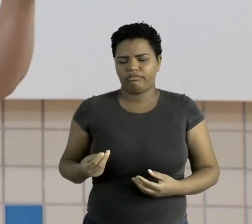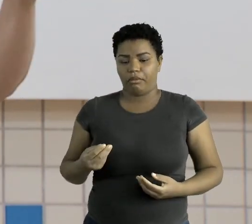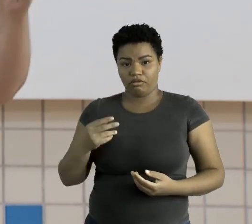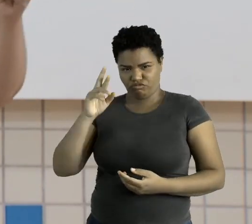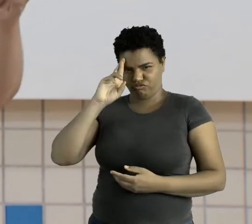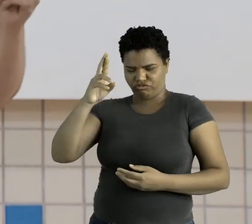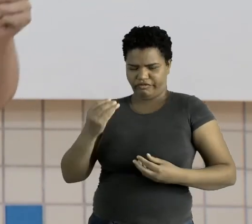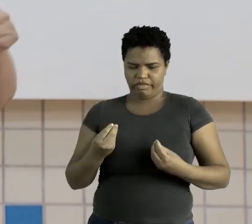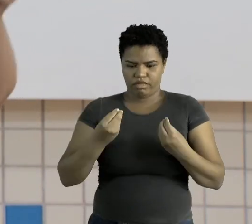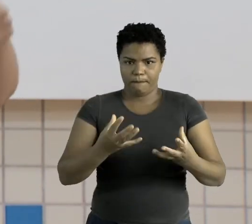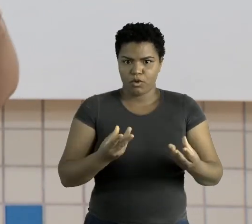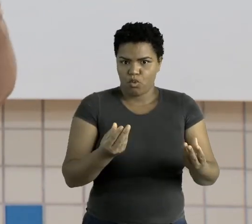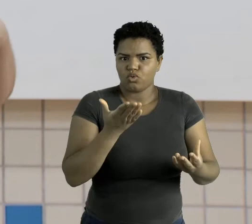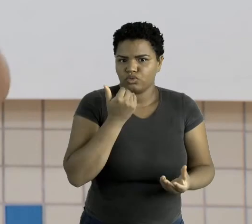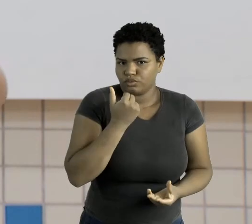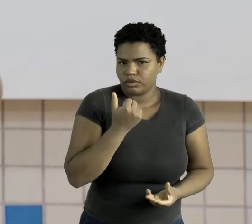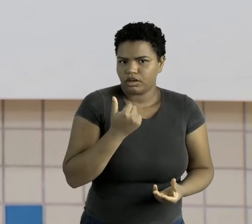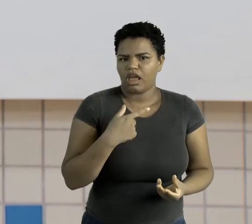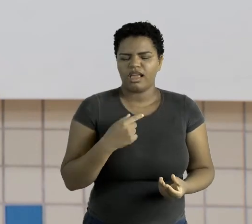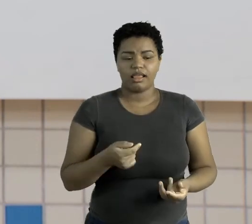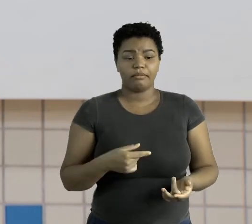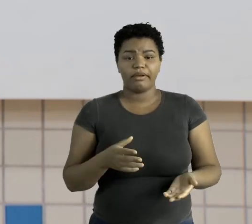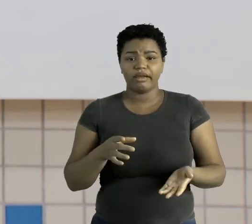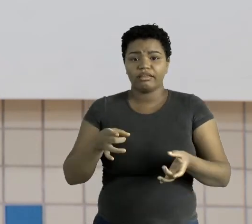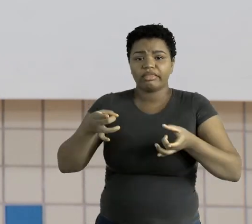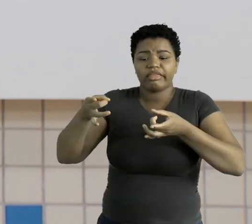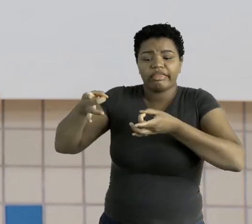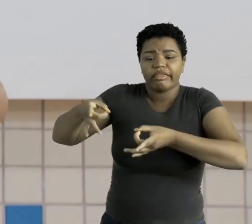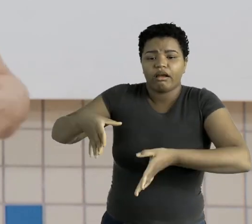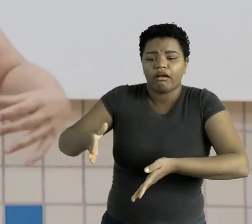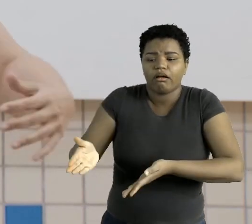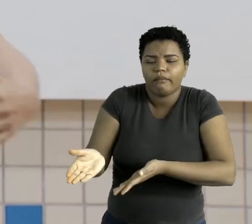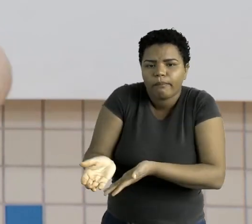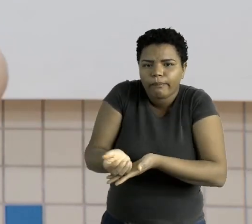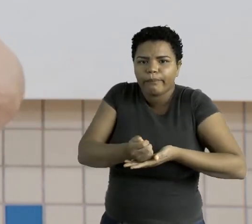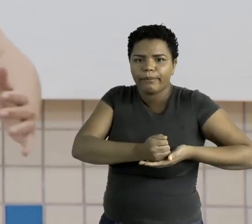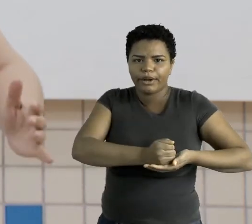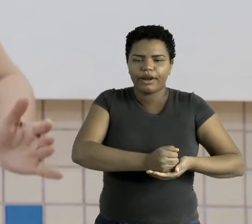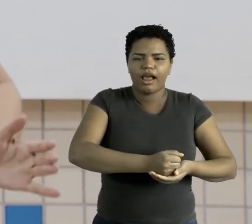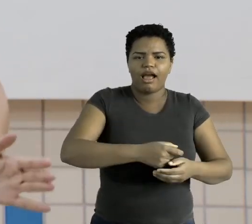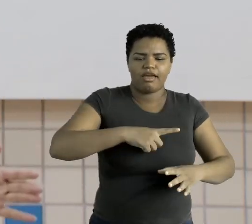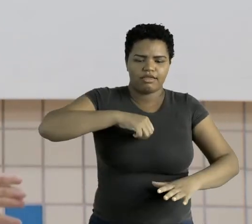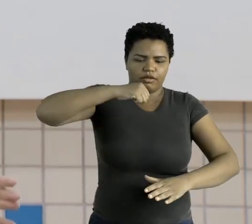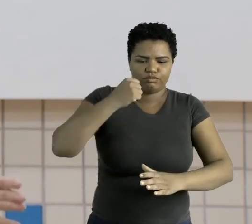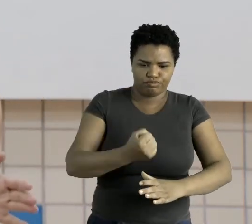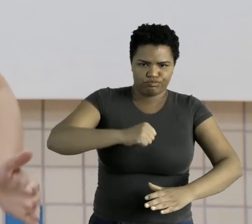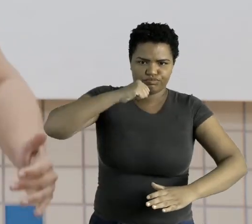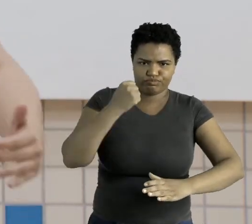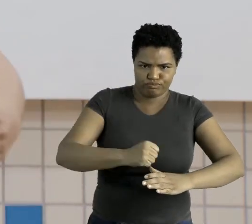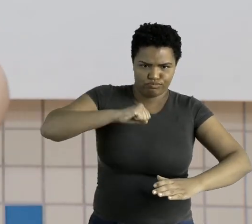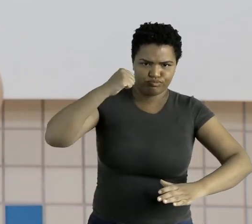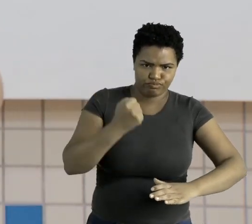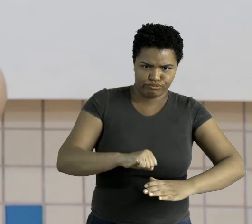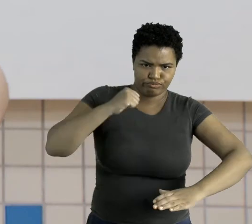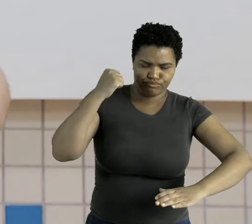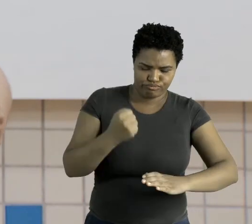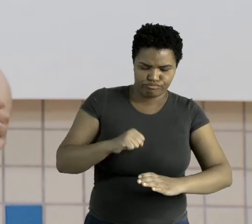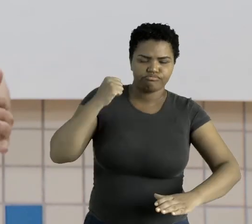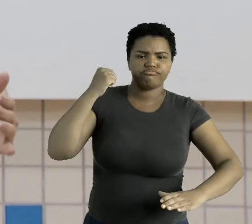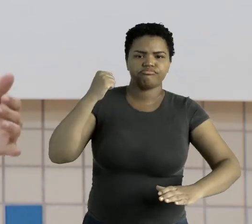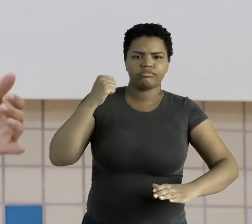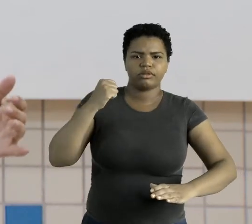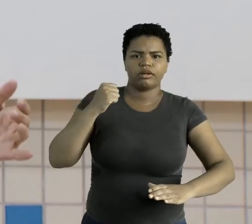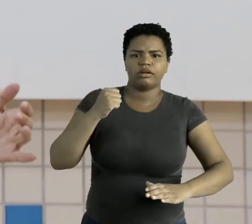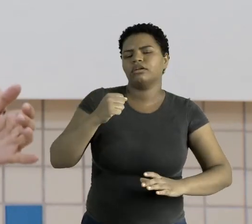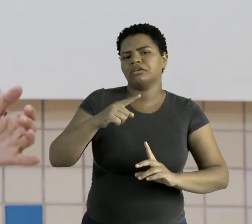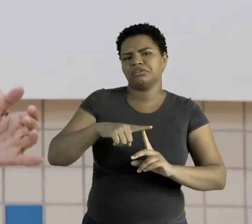aquele resto do milho, pilavam ele num pilão, né? Que é um pilão, é tipo uma bacia